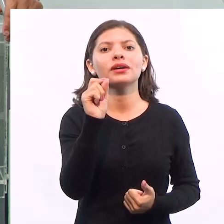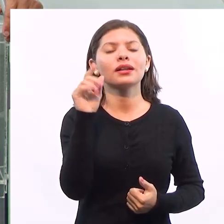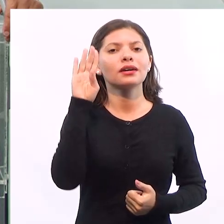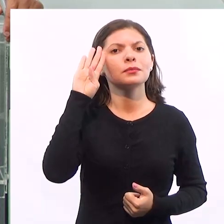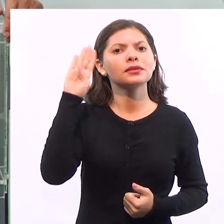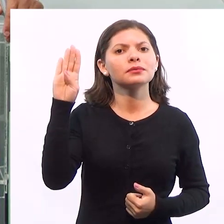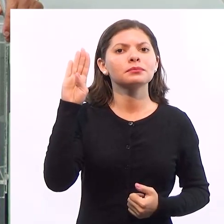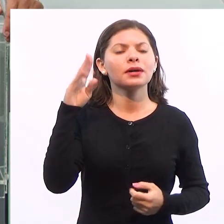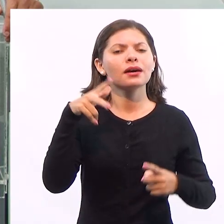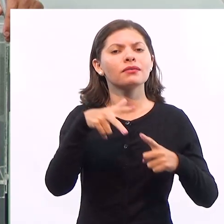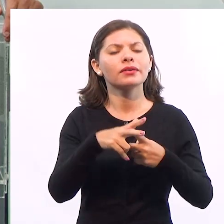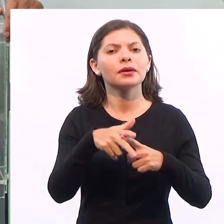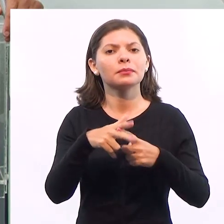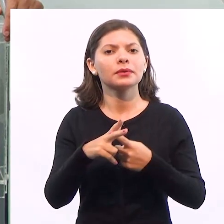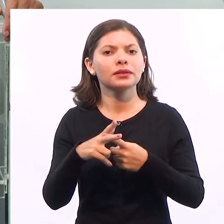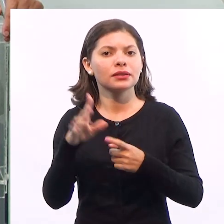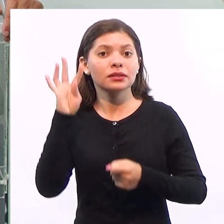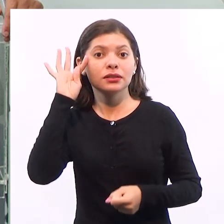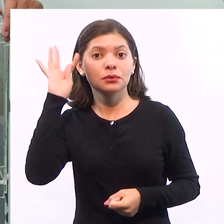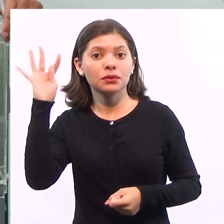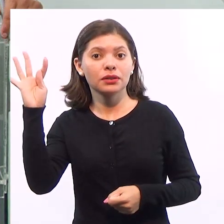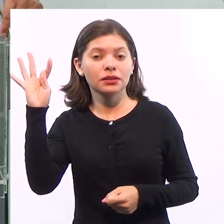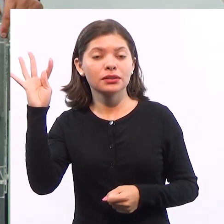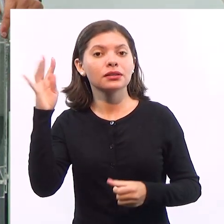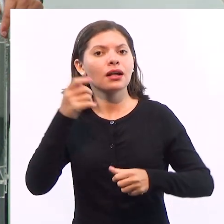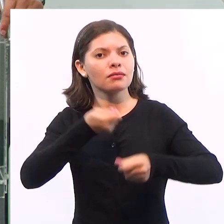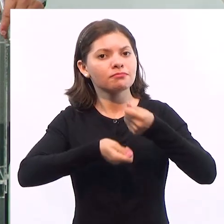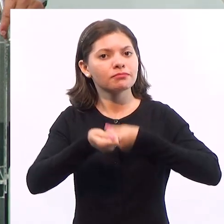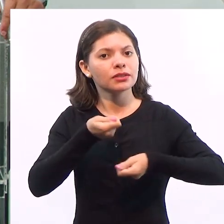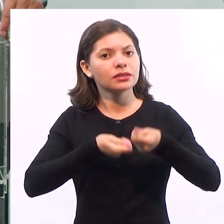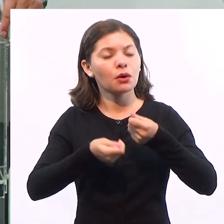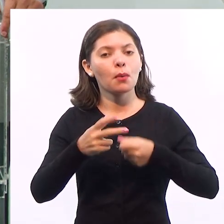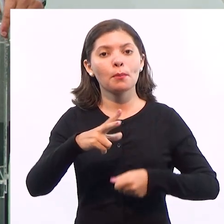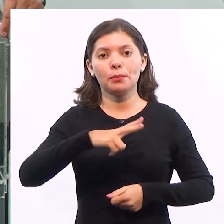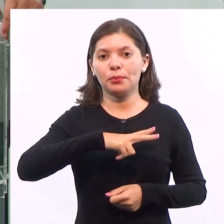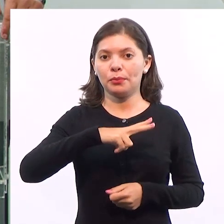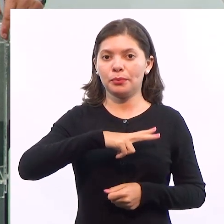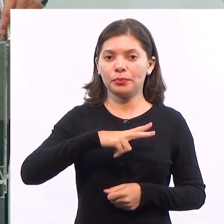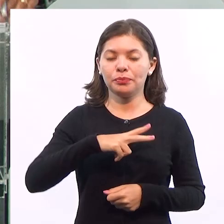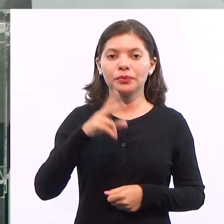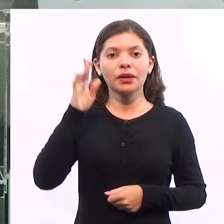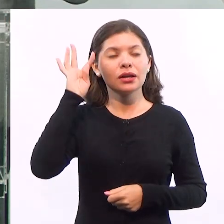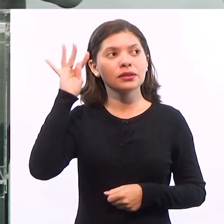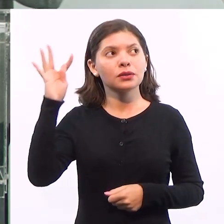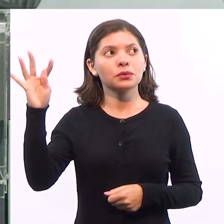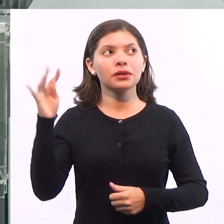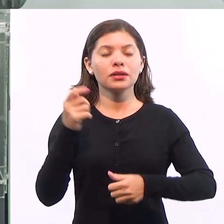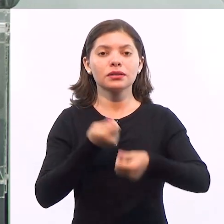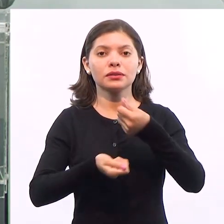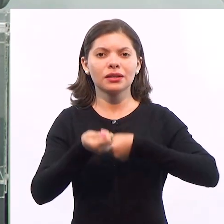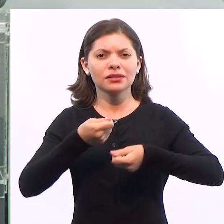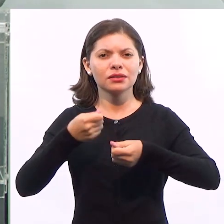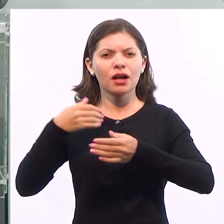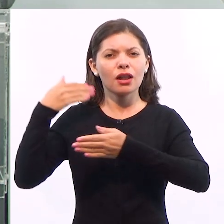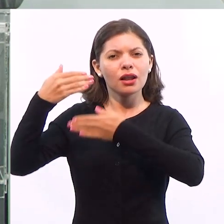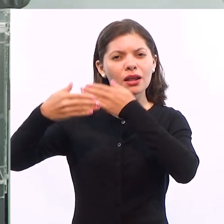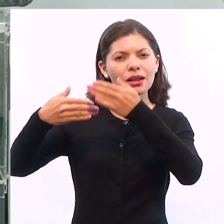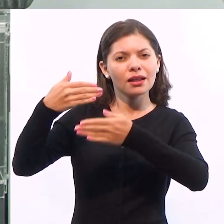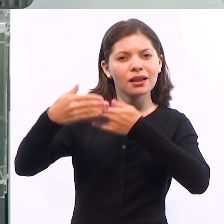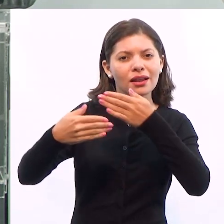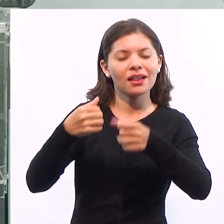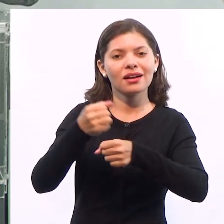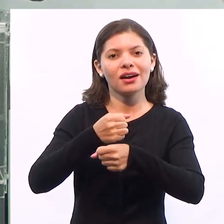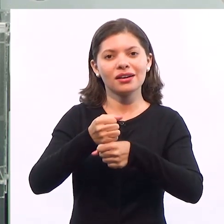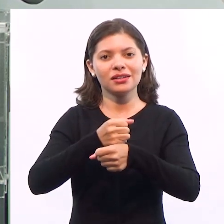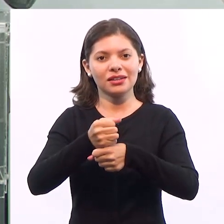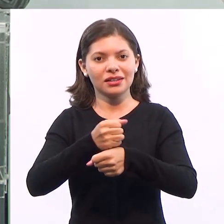das principais ferramentas e, é claro, teorias da administração privada, tá? As teorias administrativas, ao longo dos